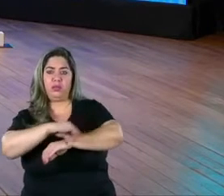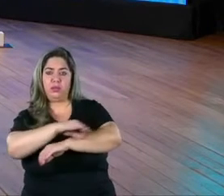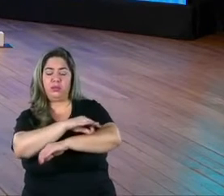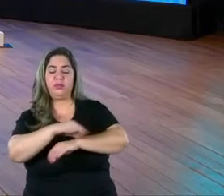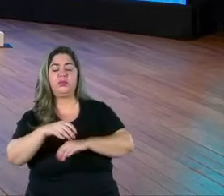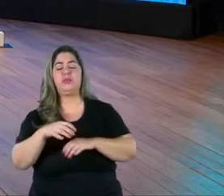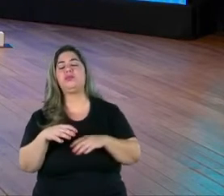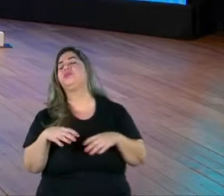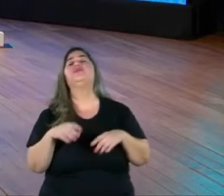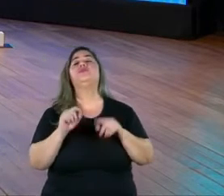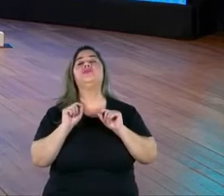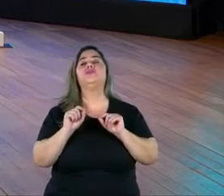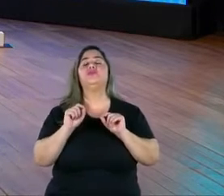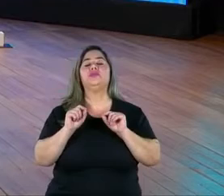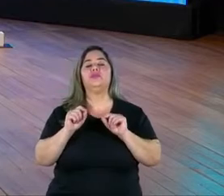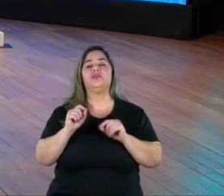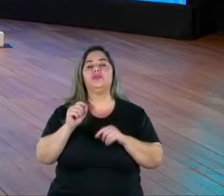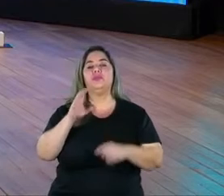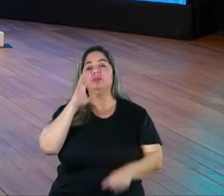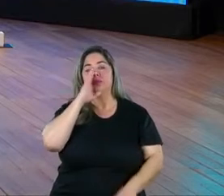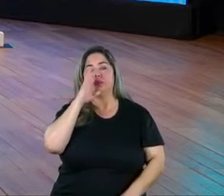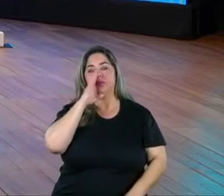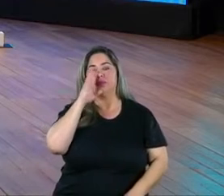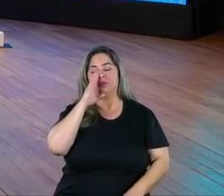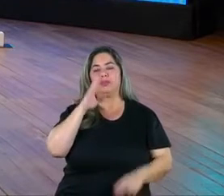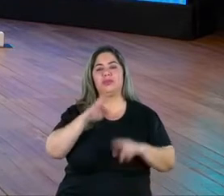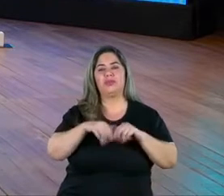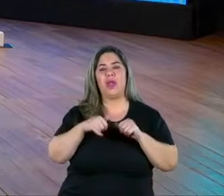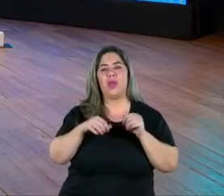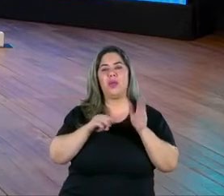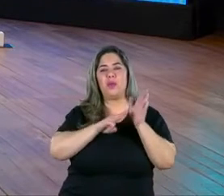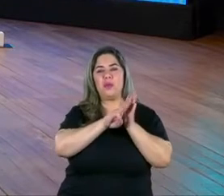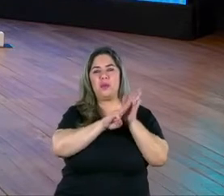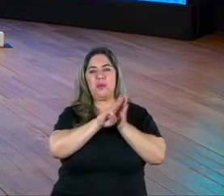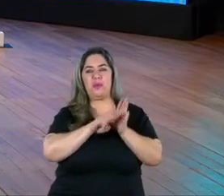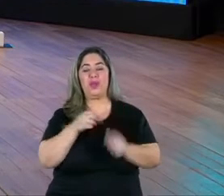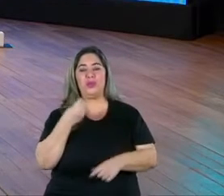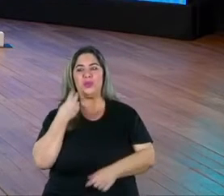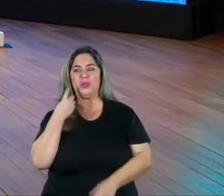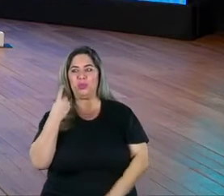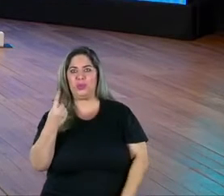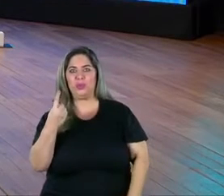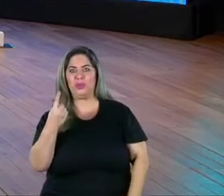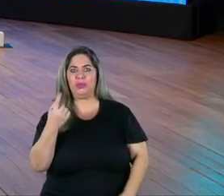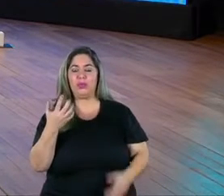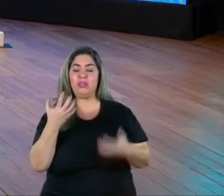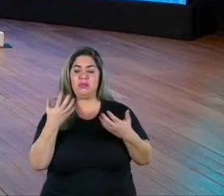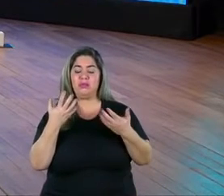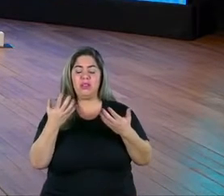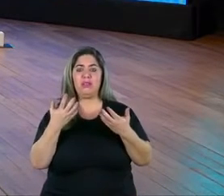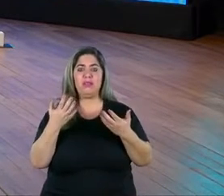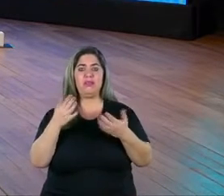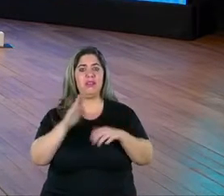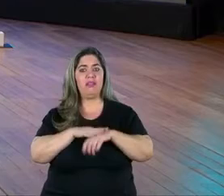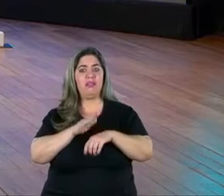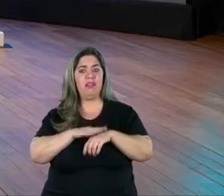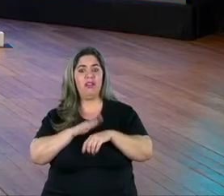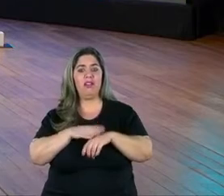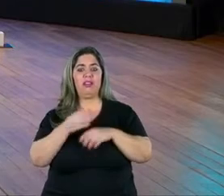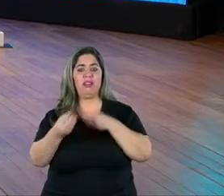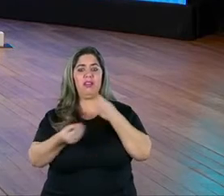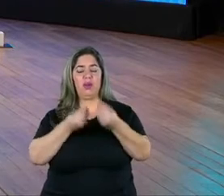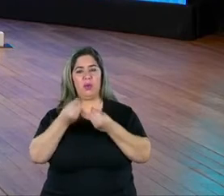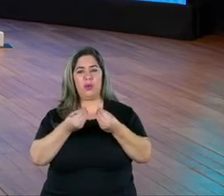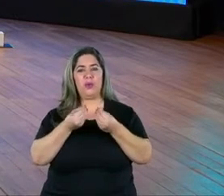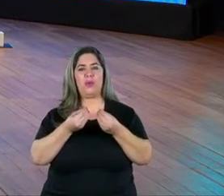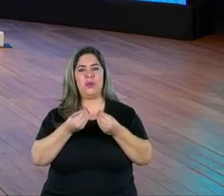maravilhado com a leitura do Método 1. E ele quis transpor a ideia onde Edgar